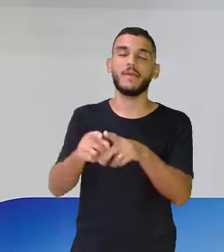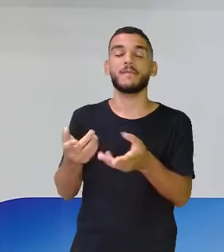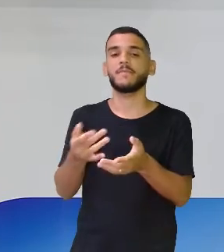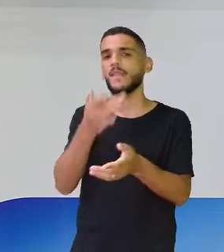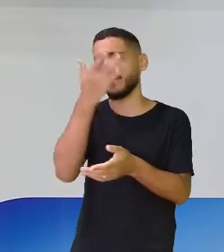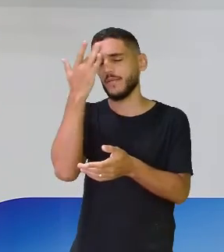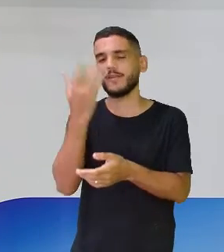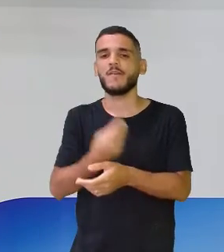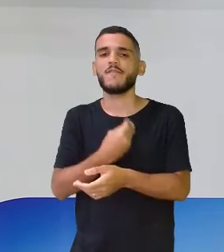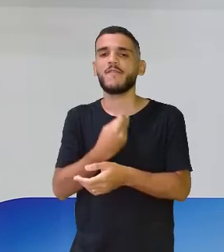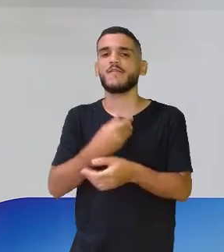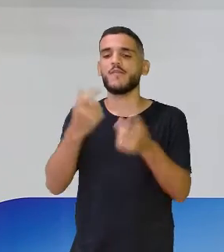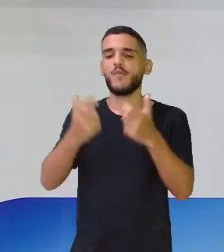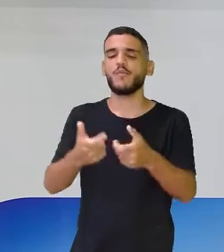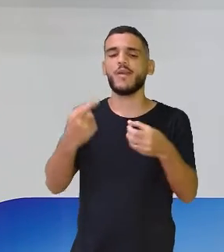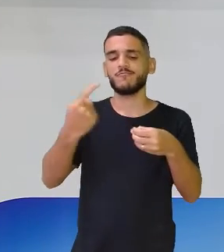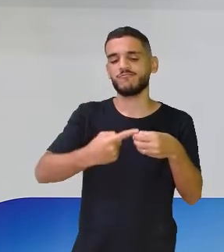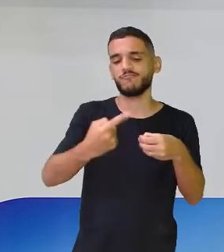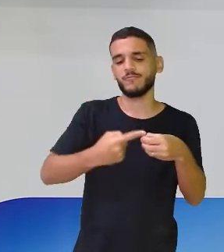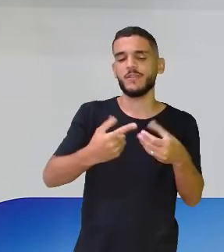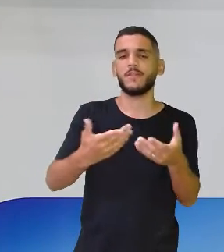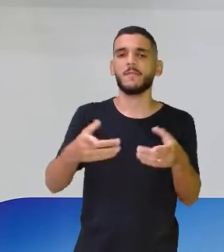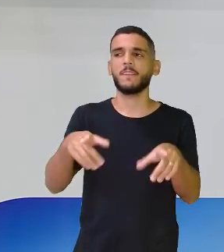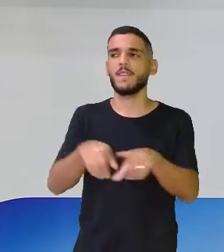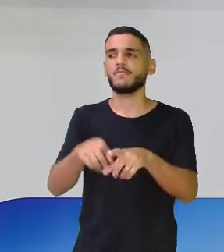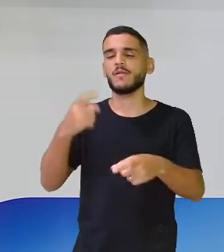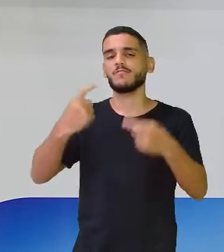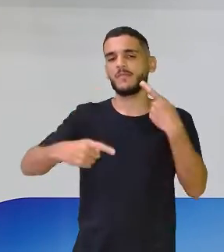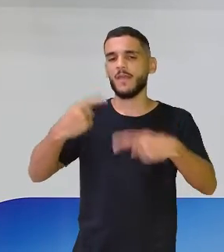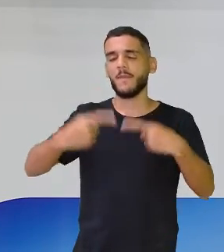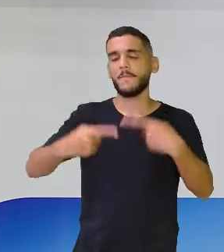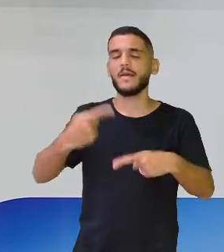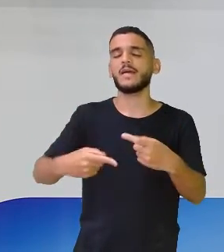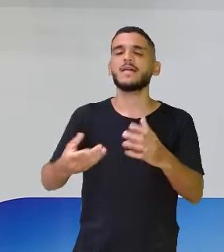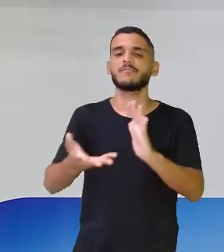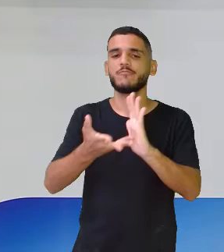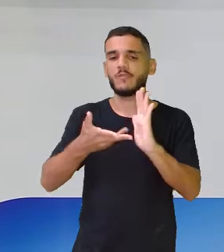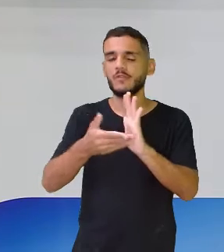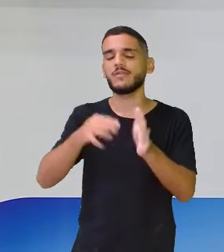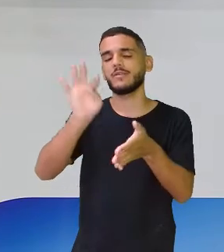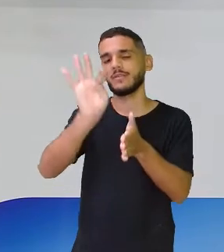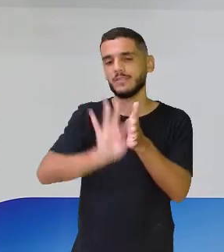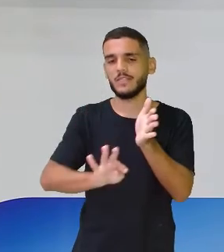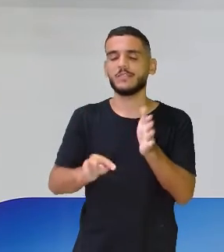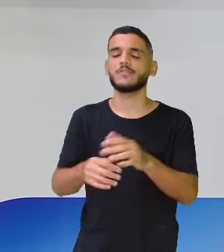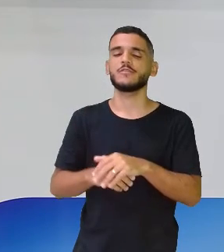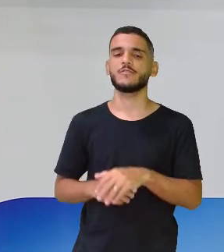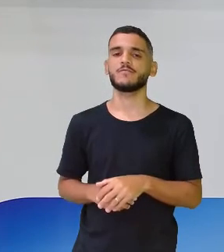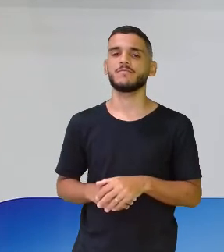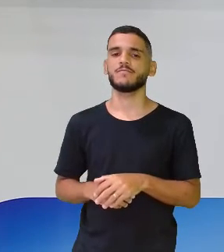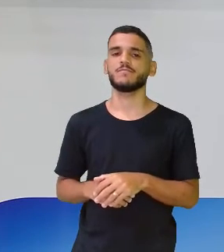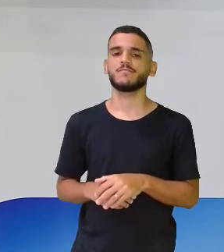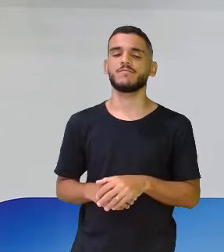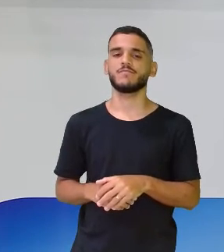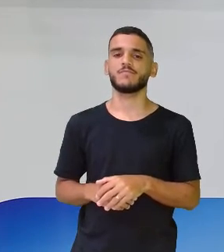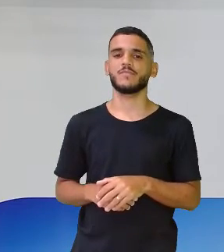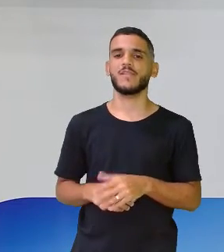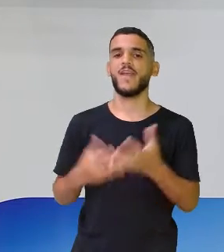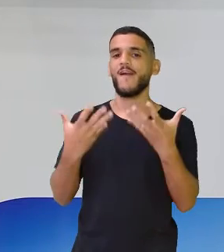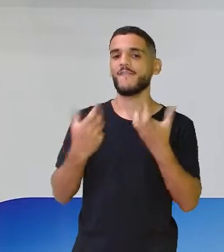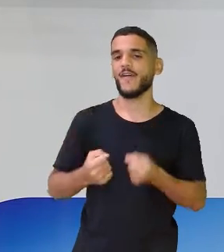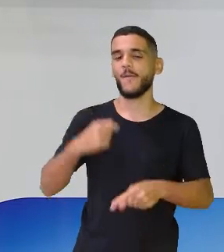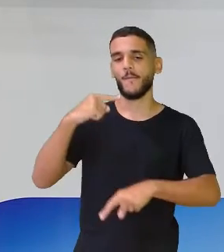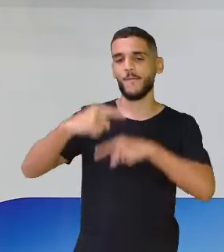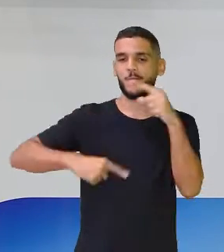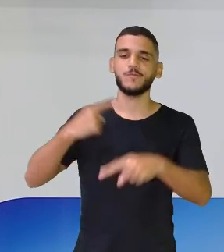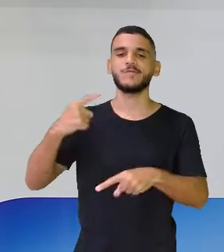em locais mais afastados. Então, aí debatam entre vocês, façam essa produção de texto e vamos